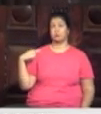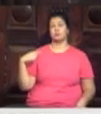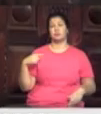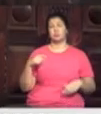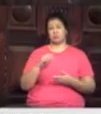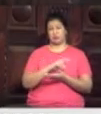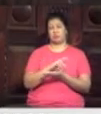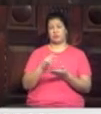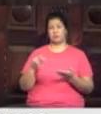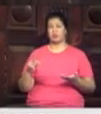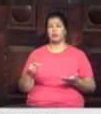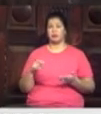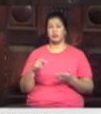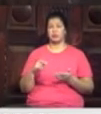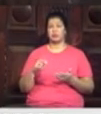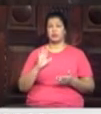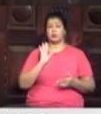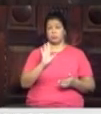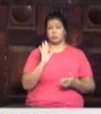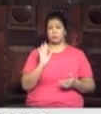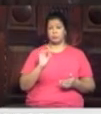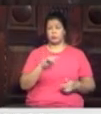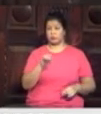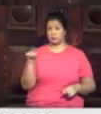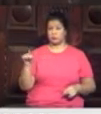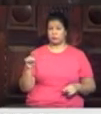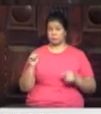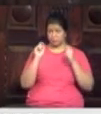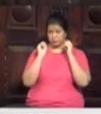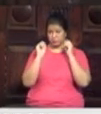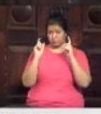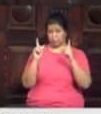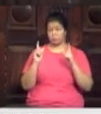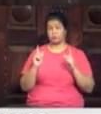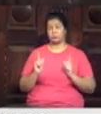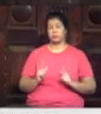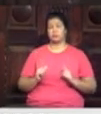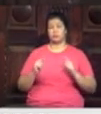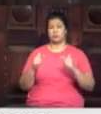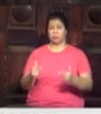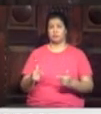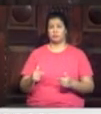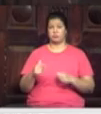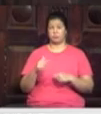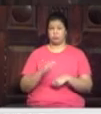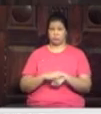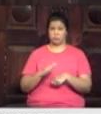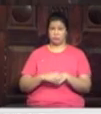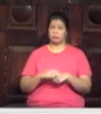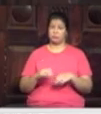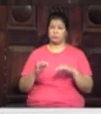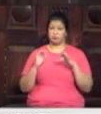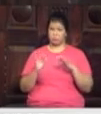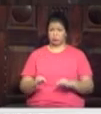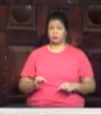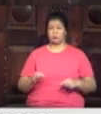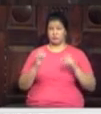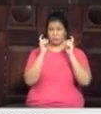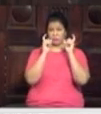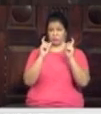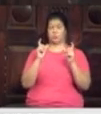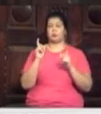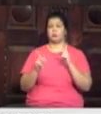relação a várias matérias, mas que tome verdadeiramente a iniciativa de modo a proteger o interesse